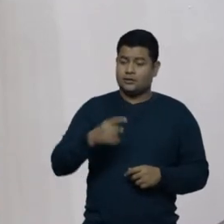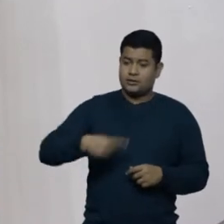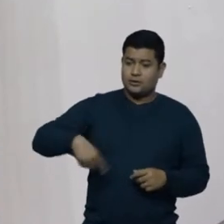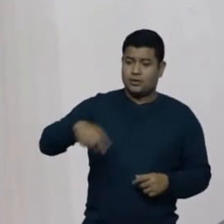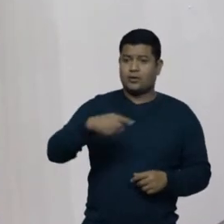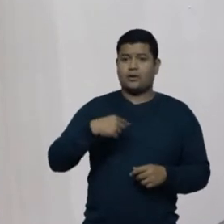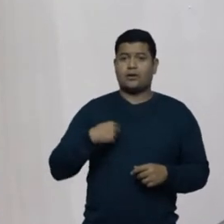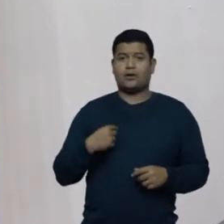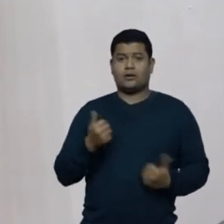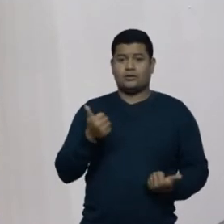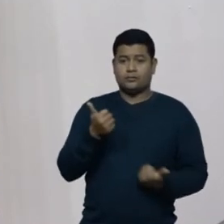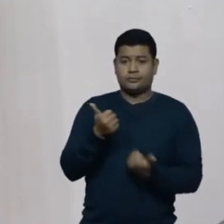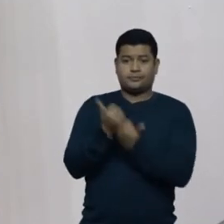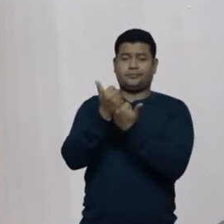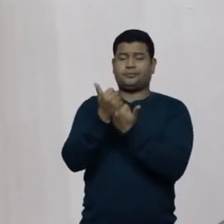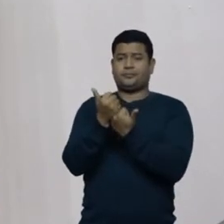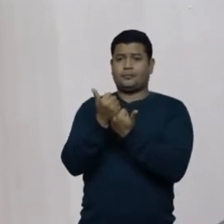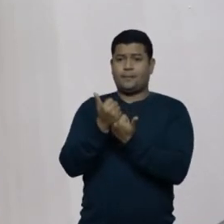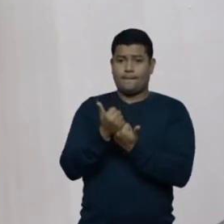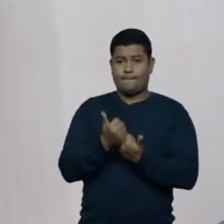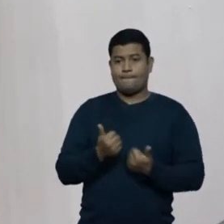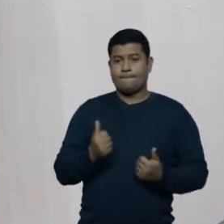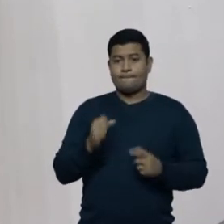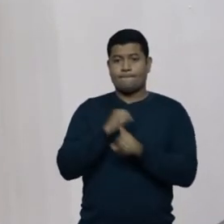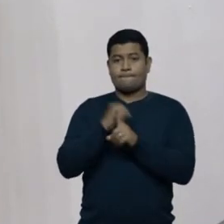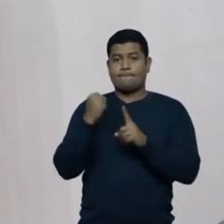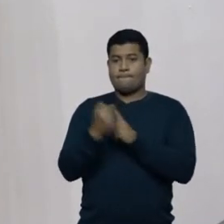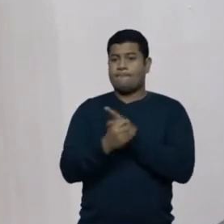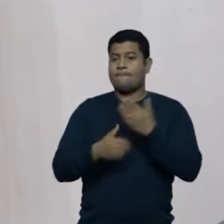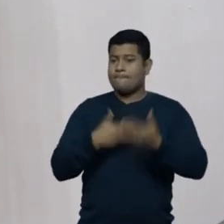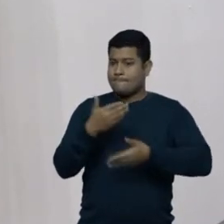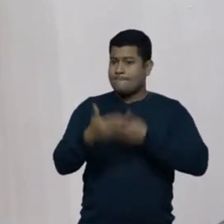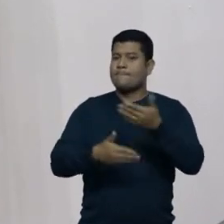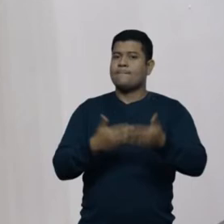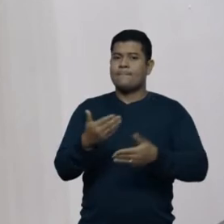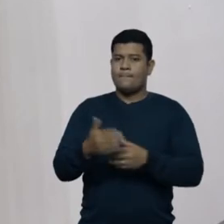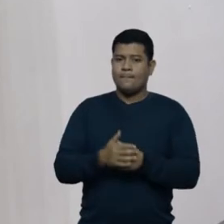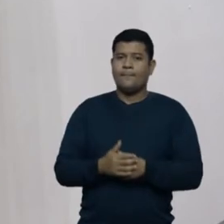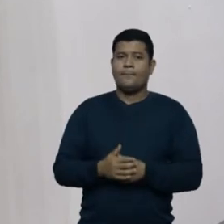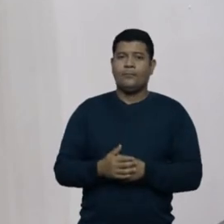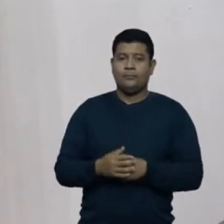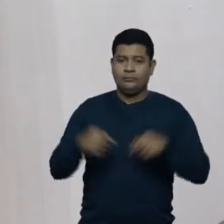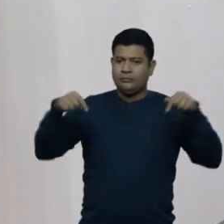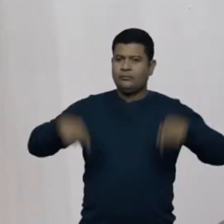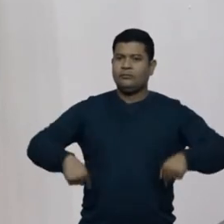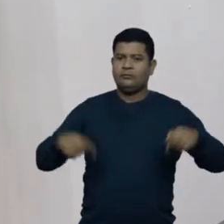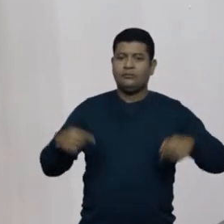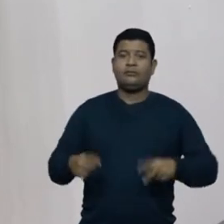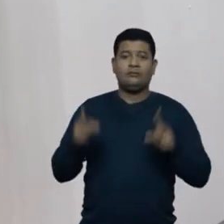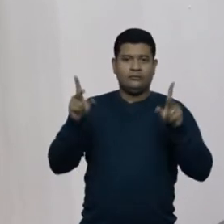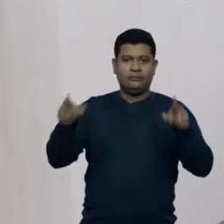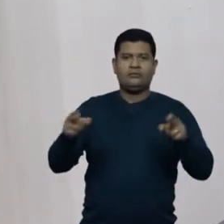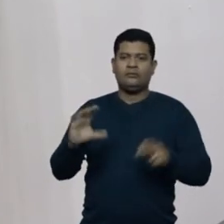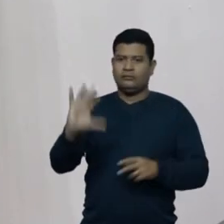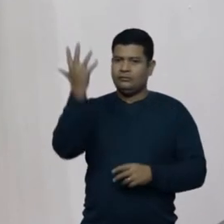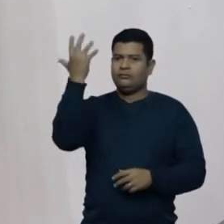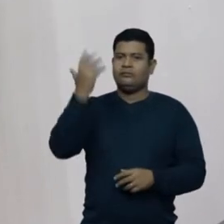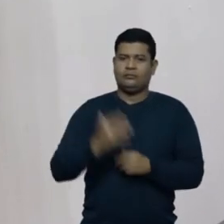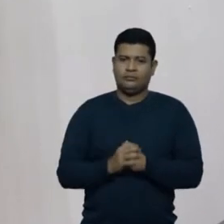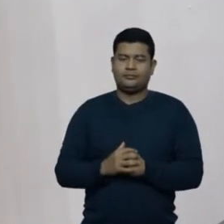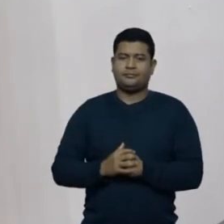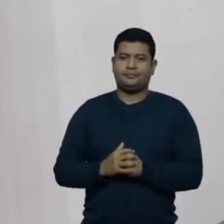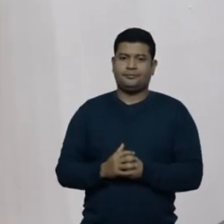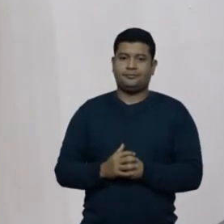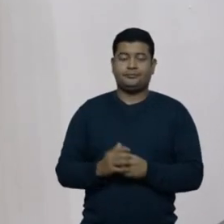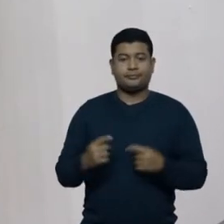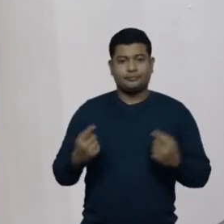o apoio da sociedade, nós vamos viver em Santa Catarina. Então, aqui a